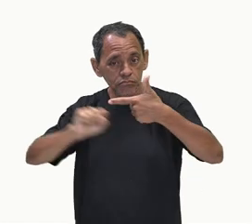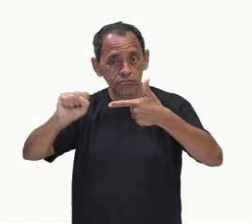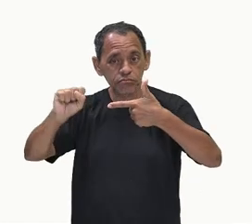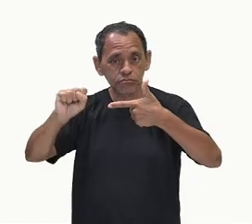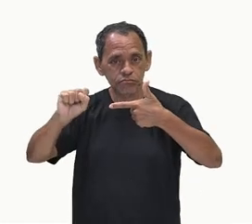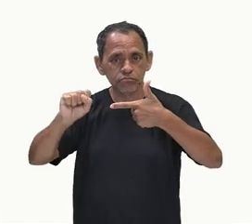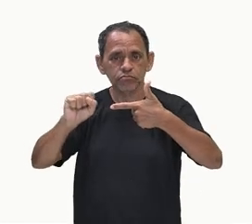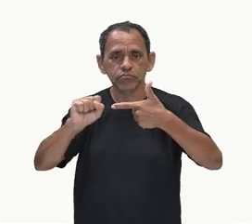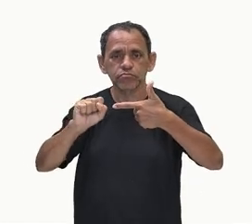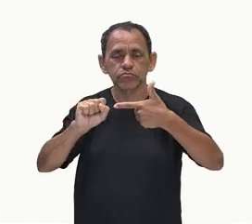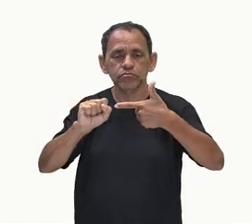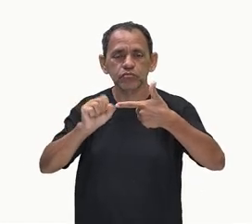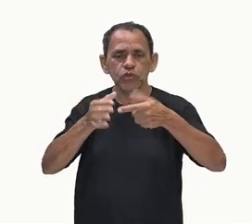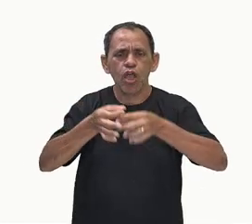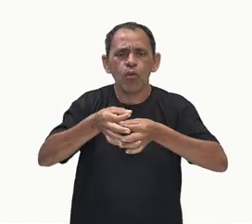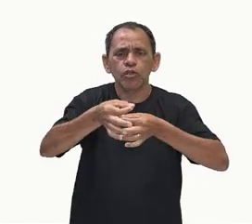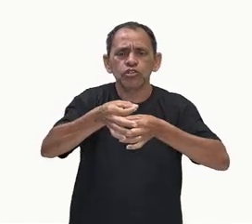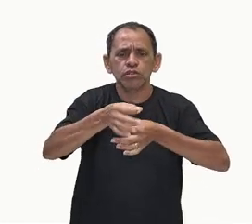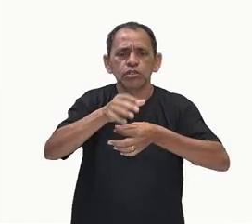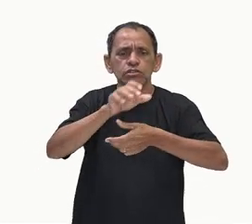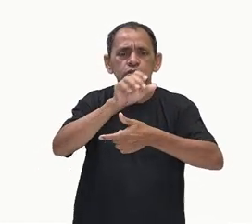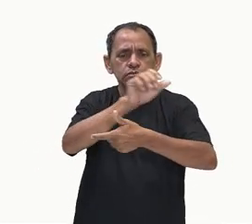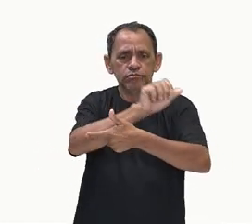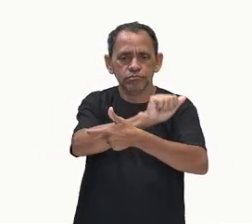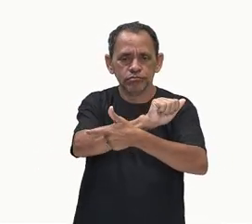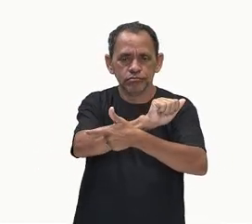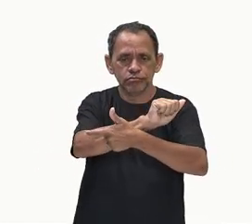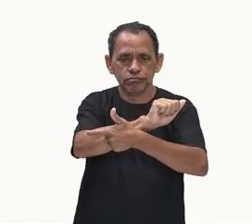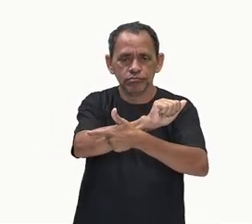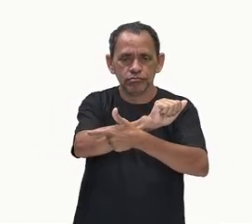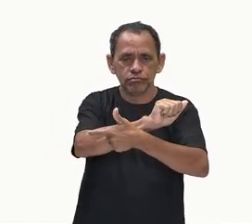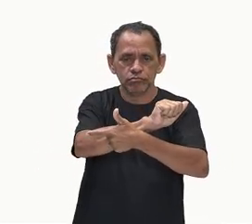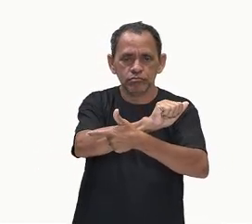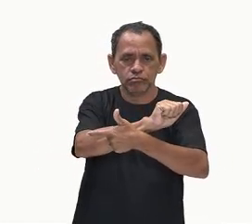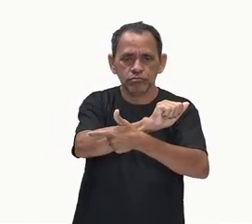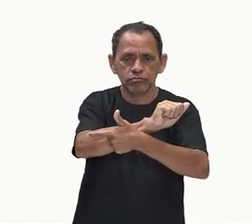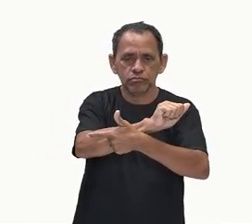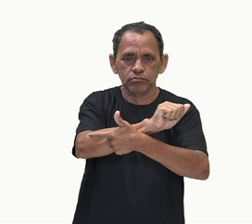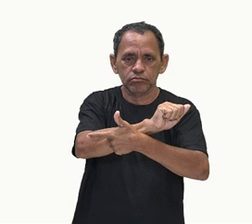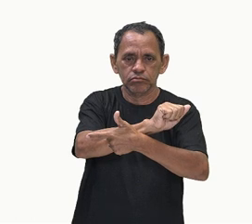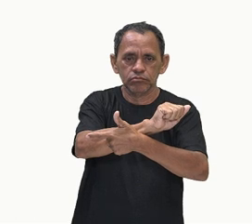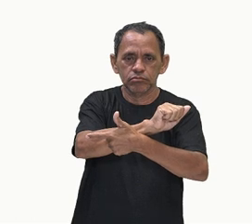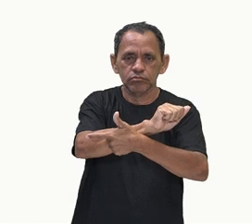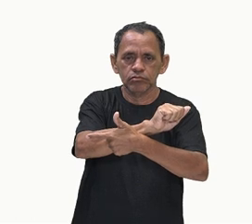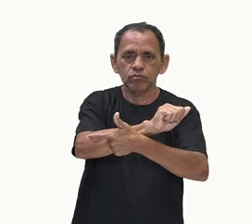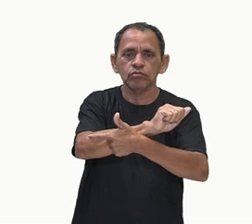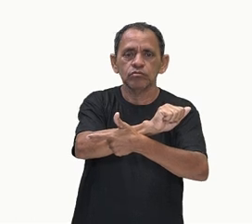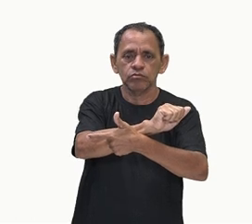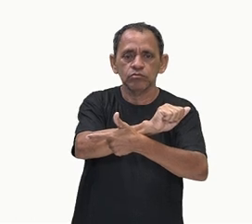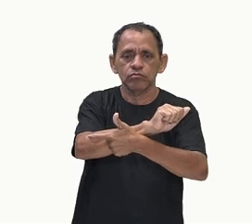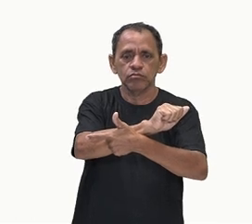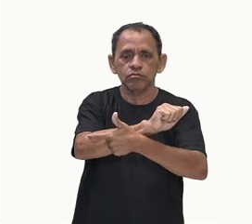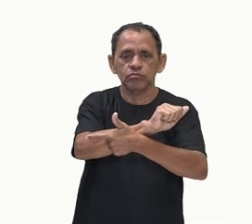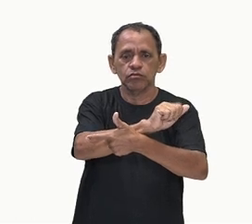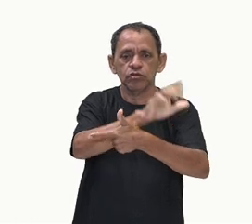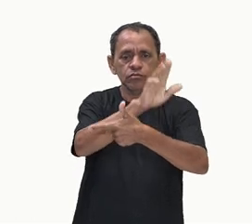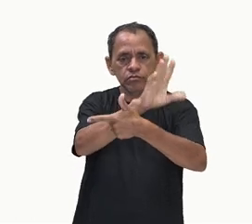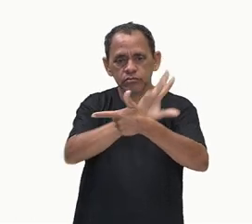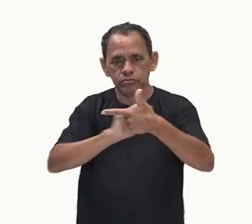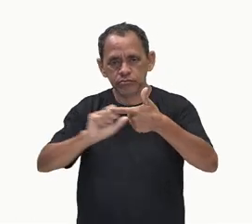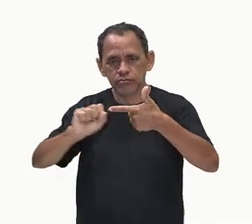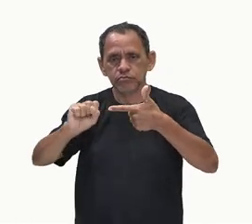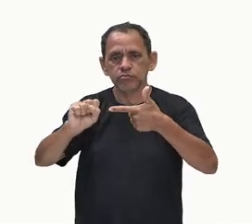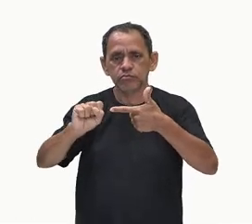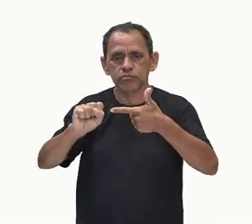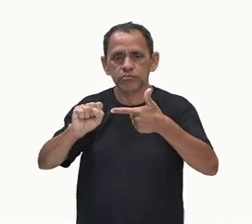de a está para o seno de a assim como a medida de B está para